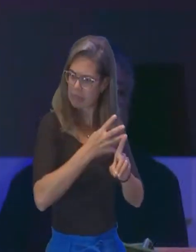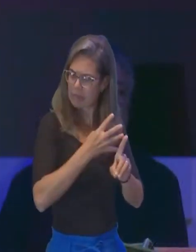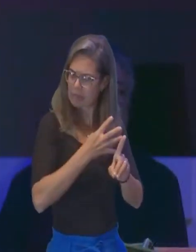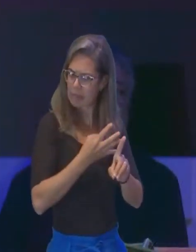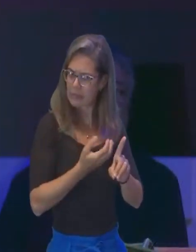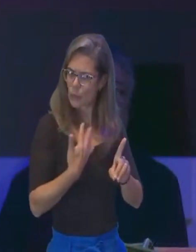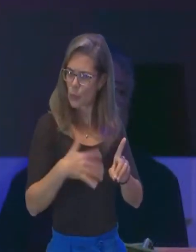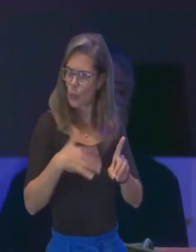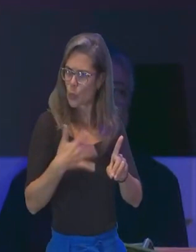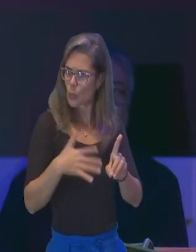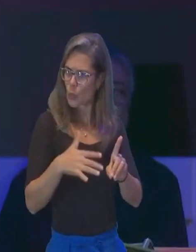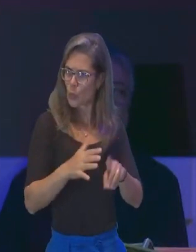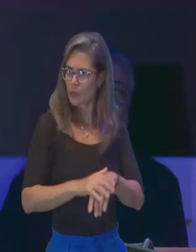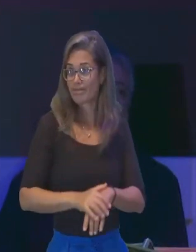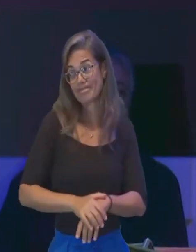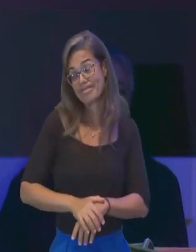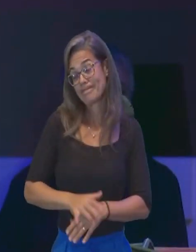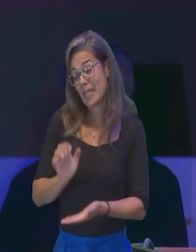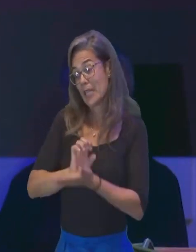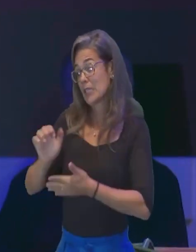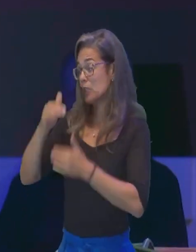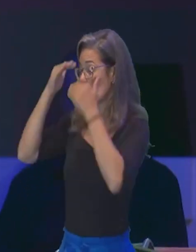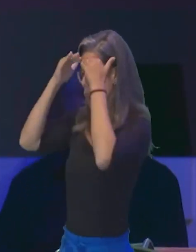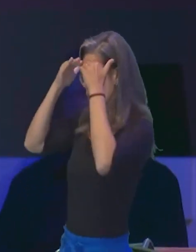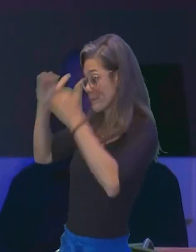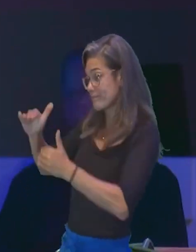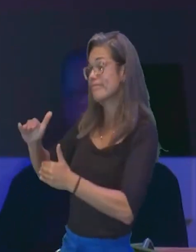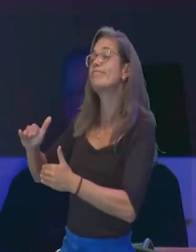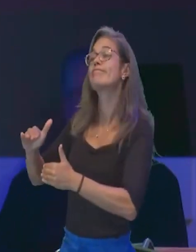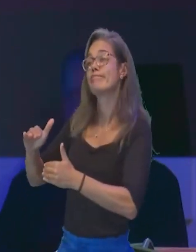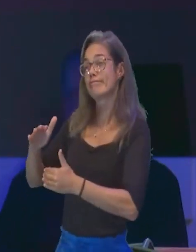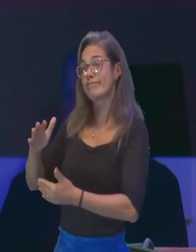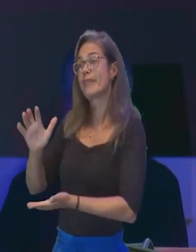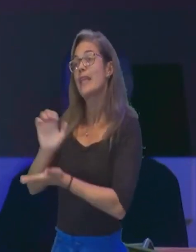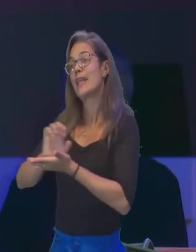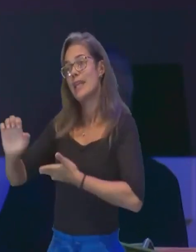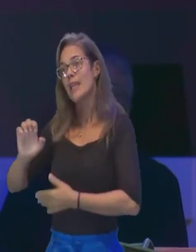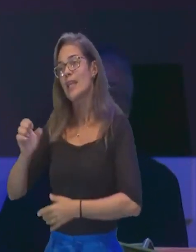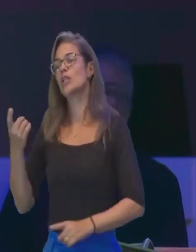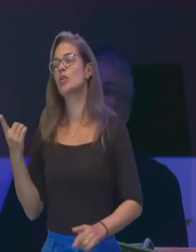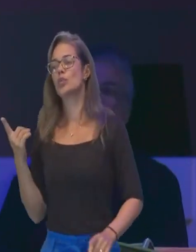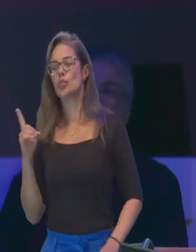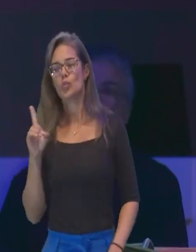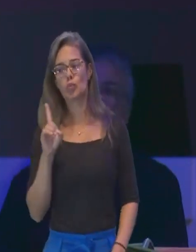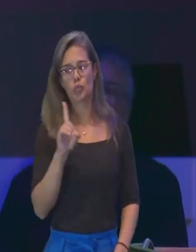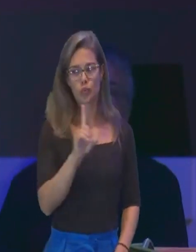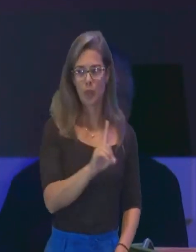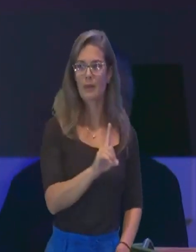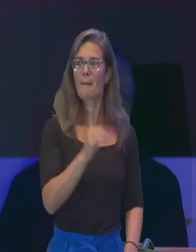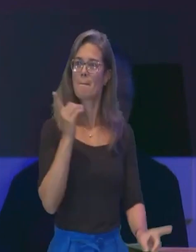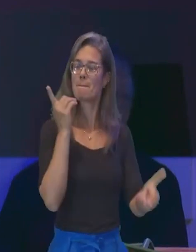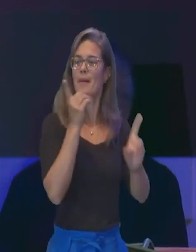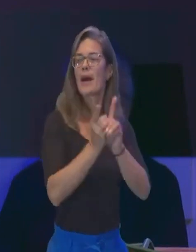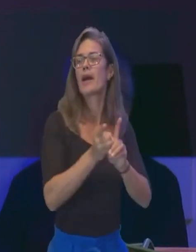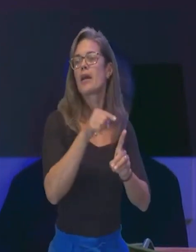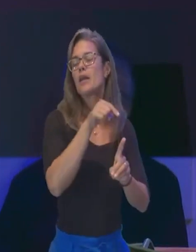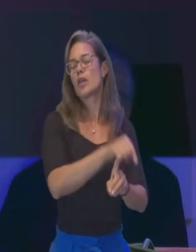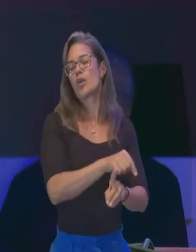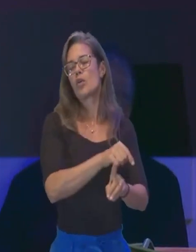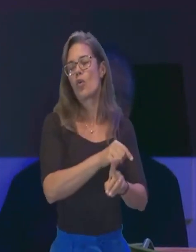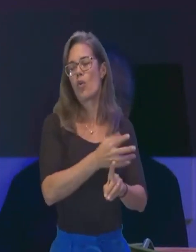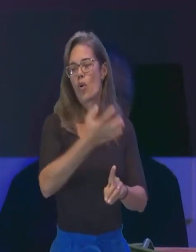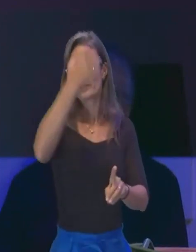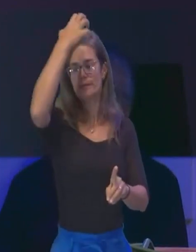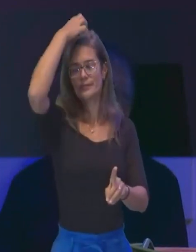foi ao encontro do homem que queria tirar-lhe a vida. Capítulo 18, verso 16. Então Obadias foi encontrar-se